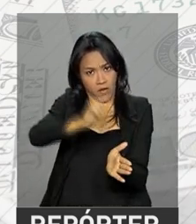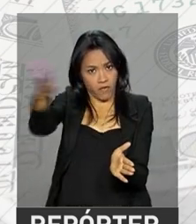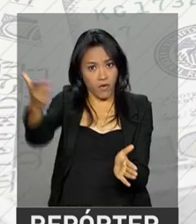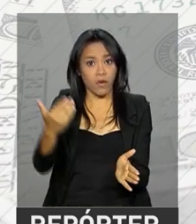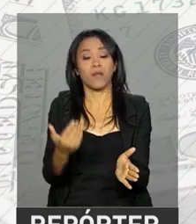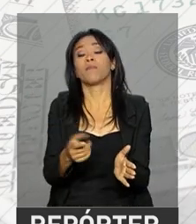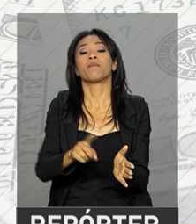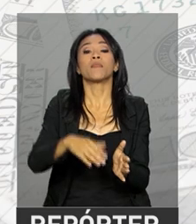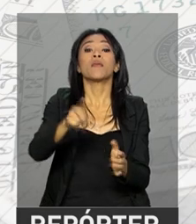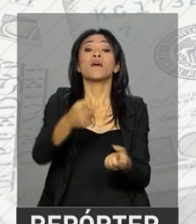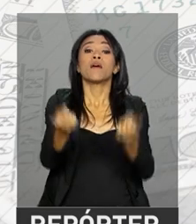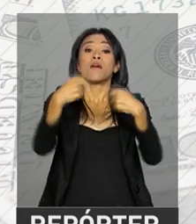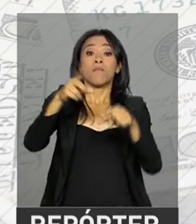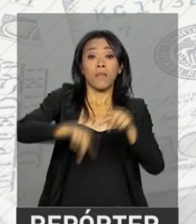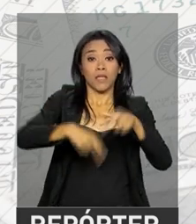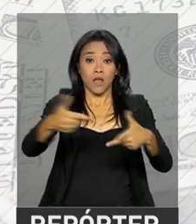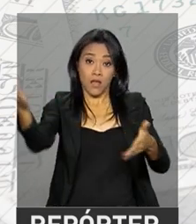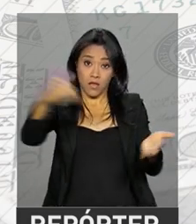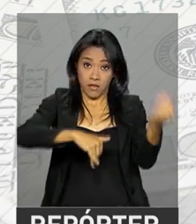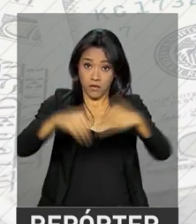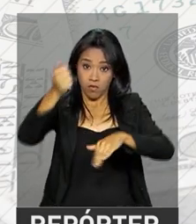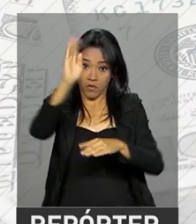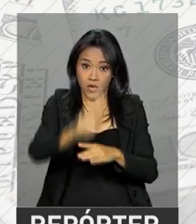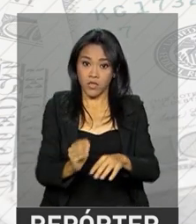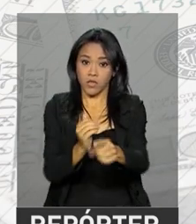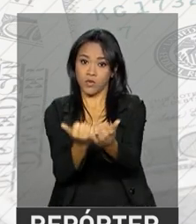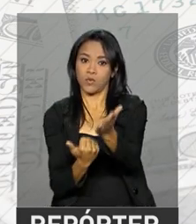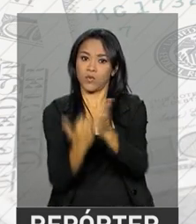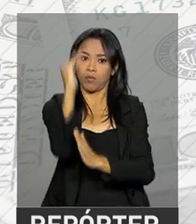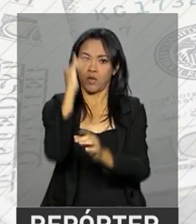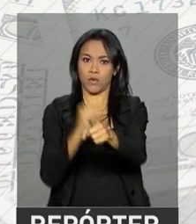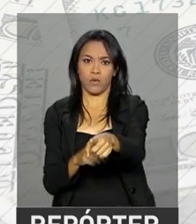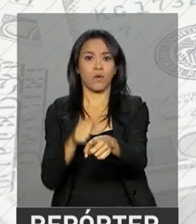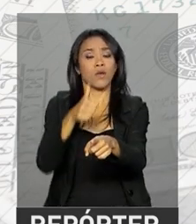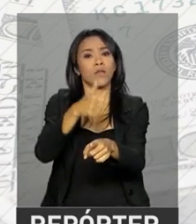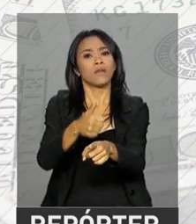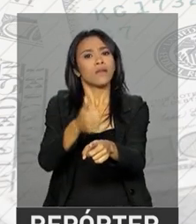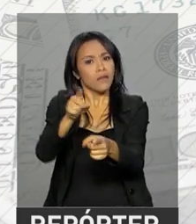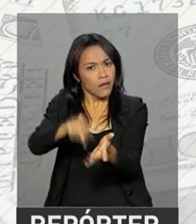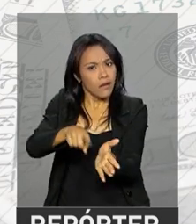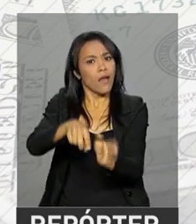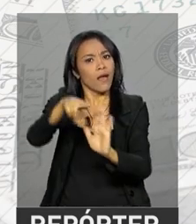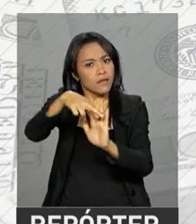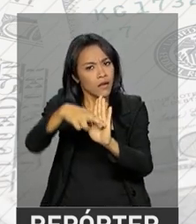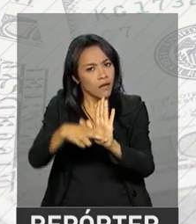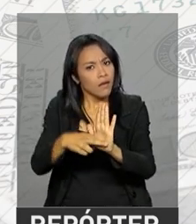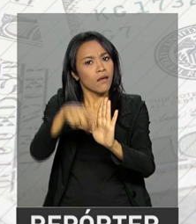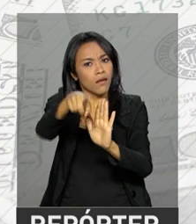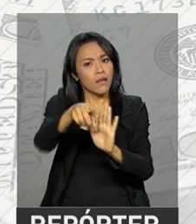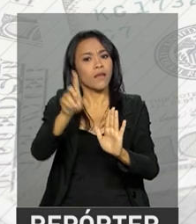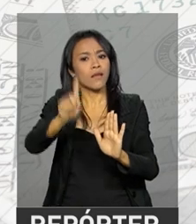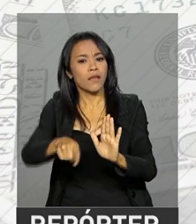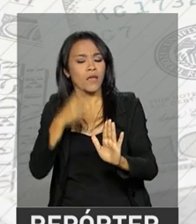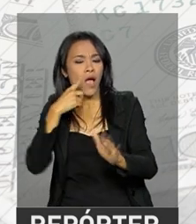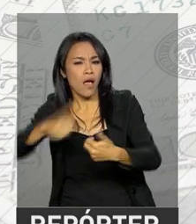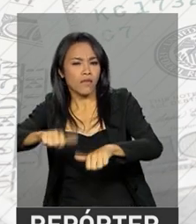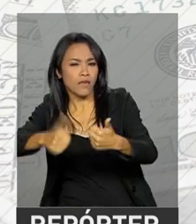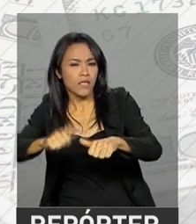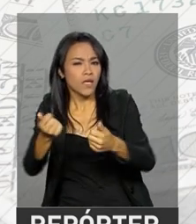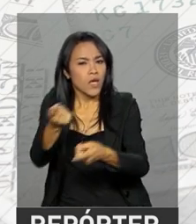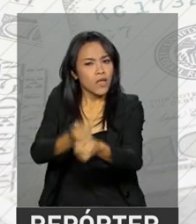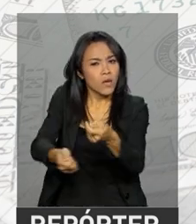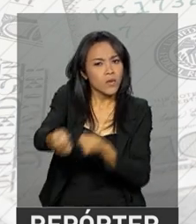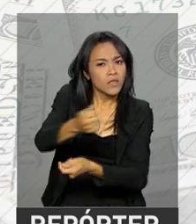exportações cresceram quase 15% em relação a julho de 2016 segundo o critério da média diária que levea em conta o valor